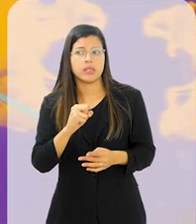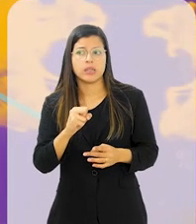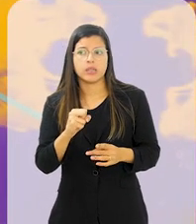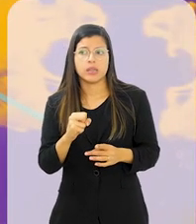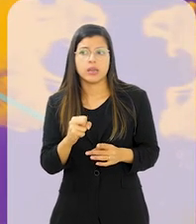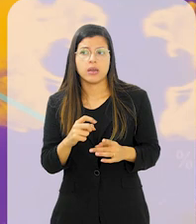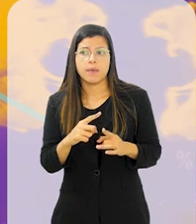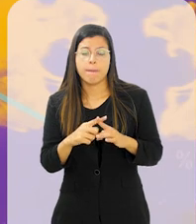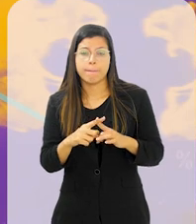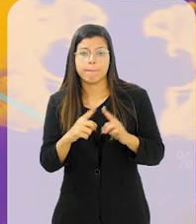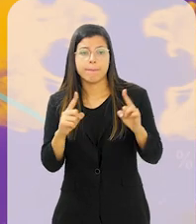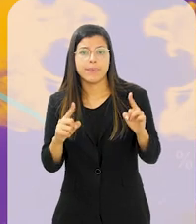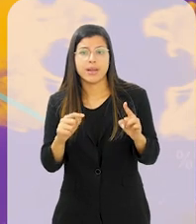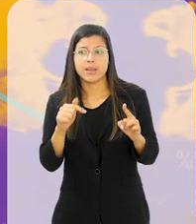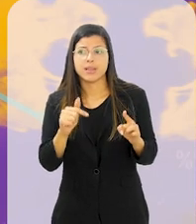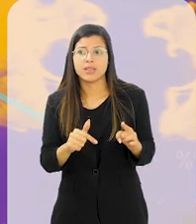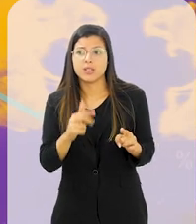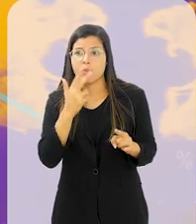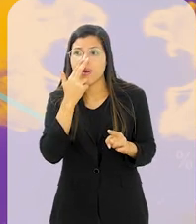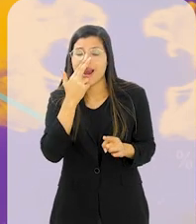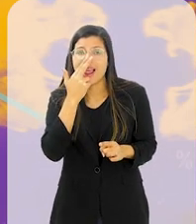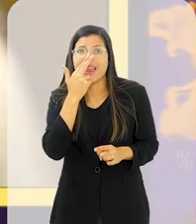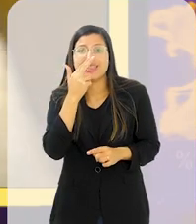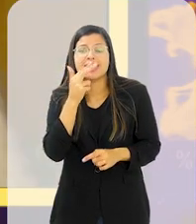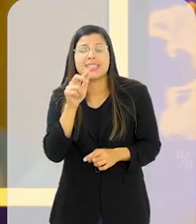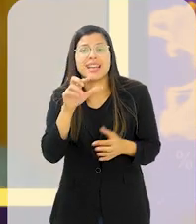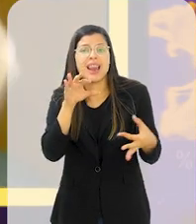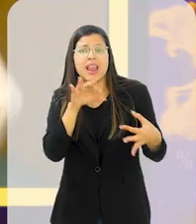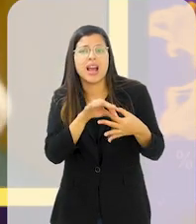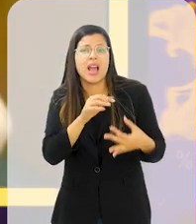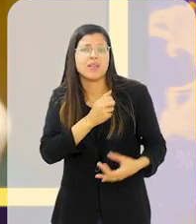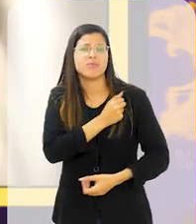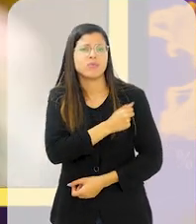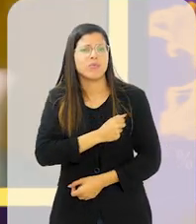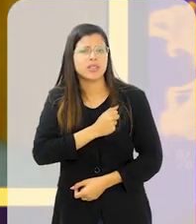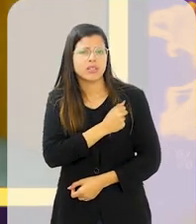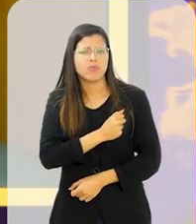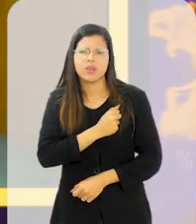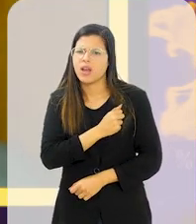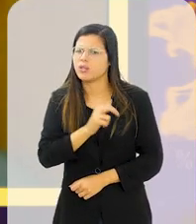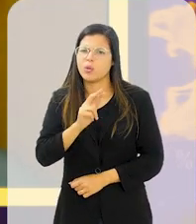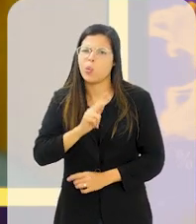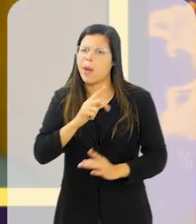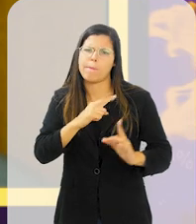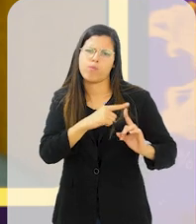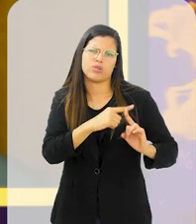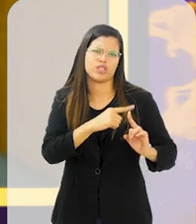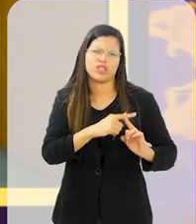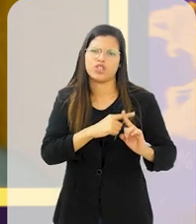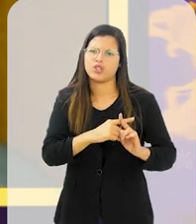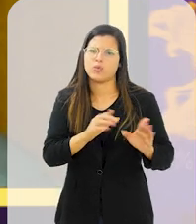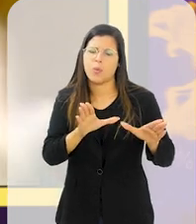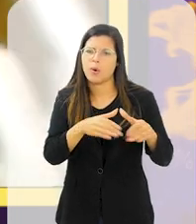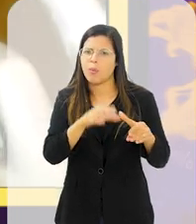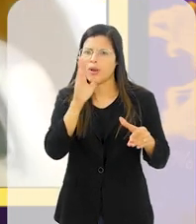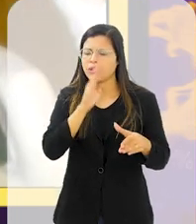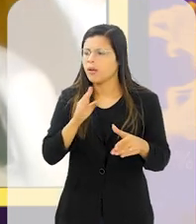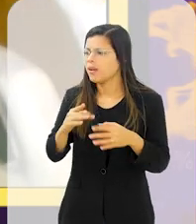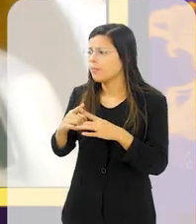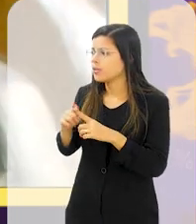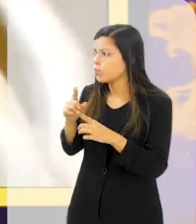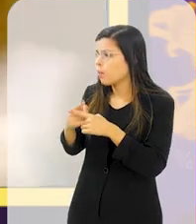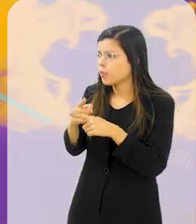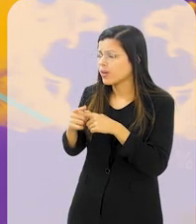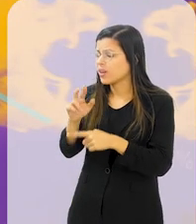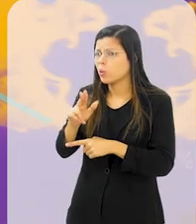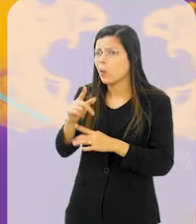É ótimo ponto esse, Rui. Isso remete a um saudosismo que não é benéfico para a seleção brasileira. Mas por que não é benéfico? Espera